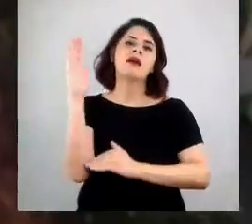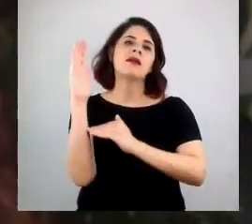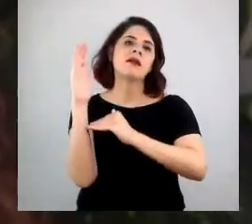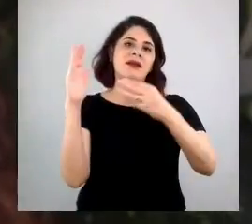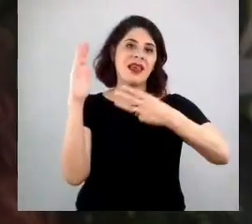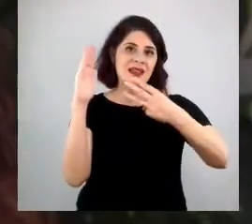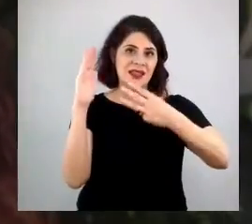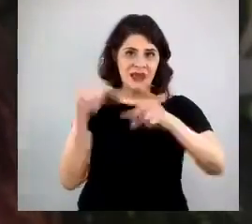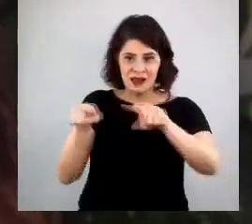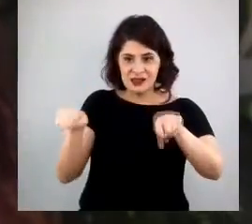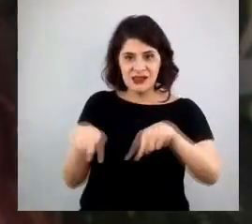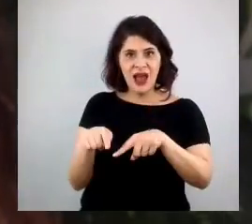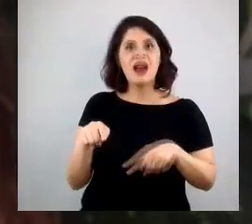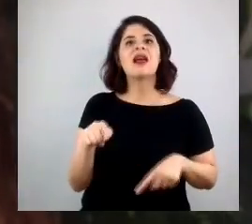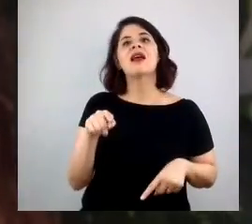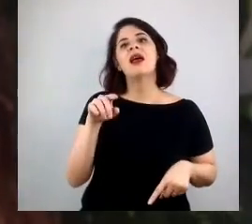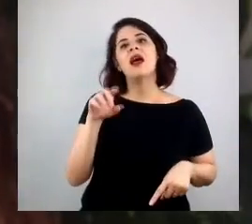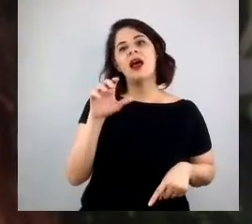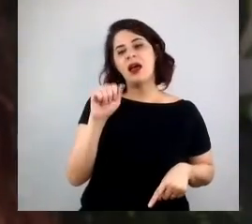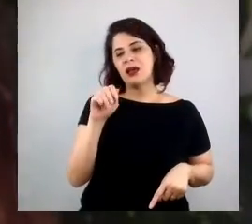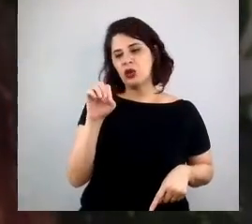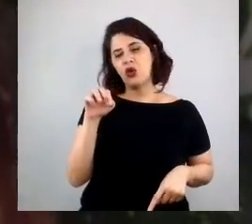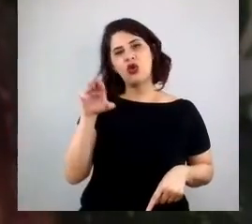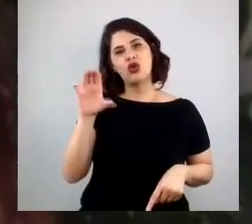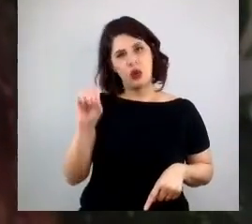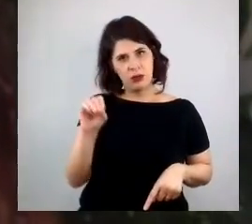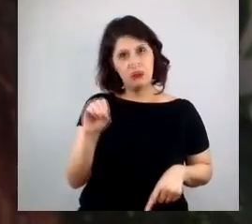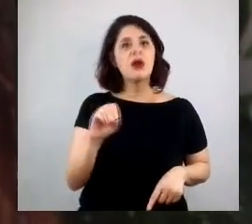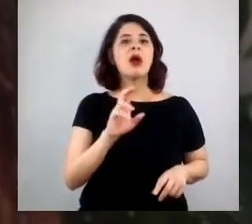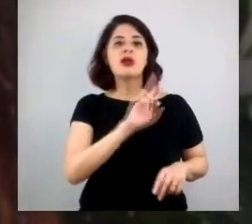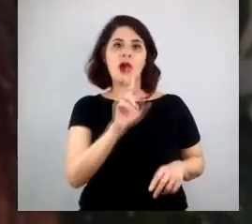Assis Chateaubriand.